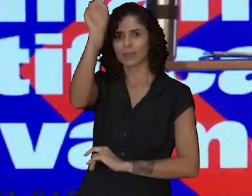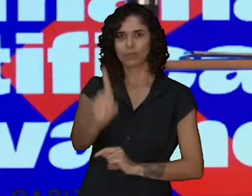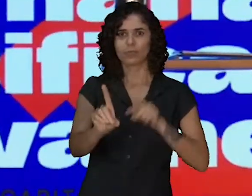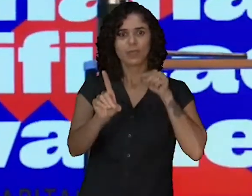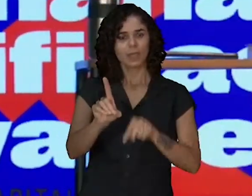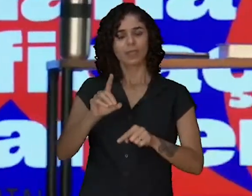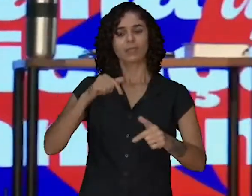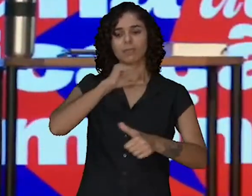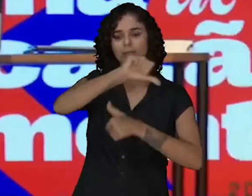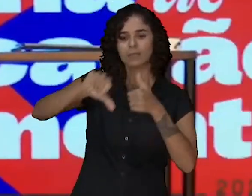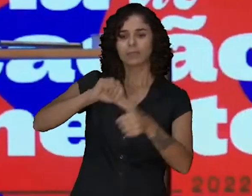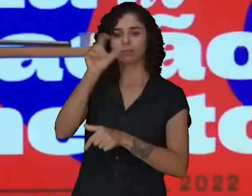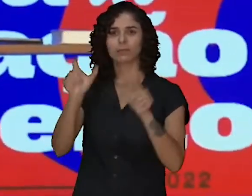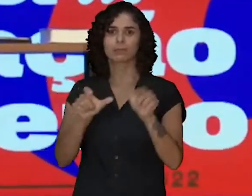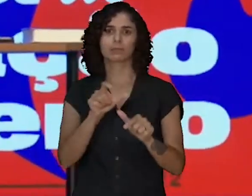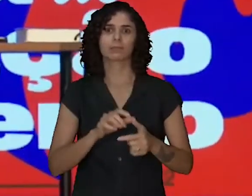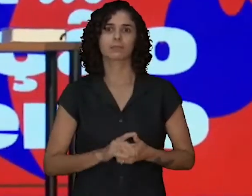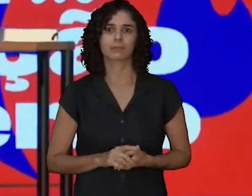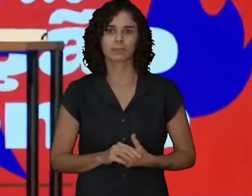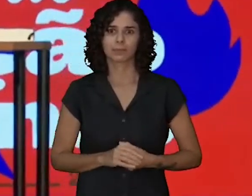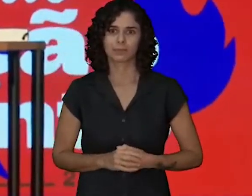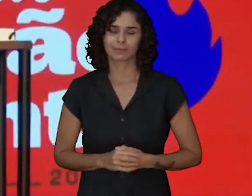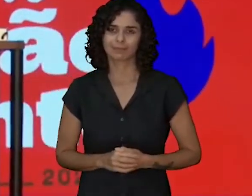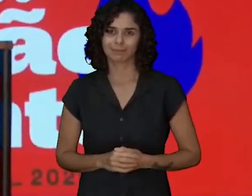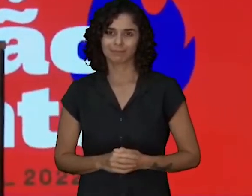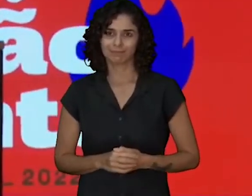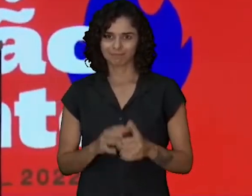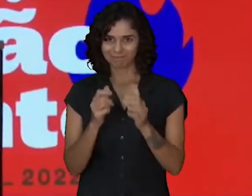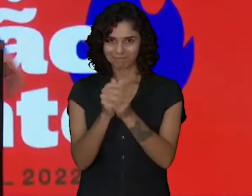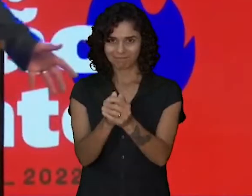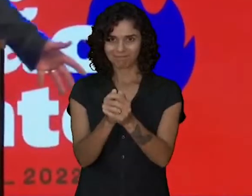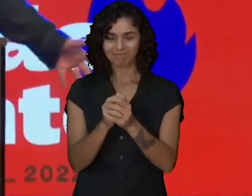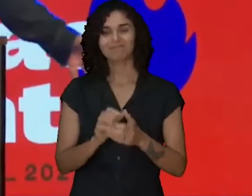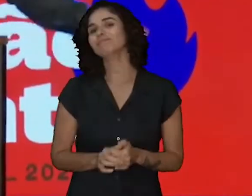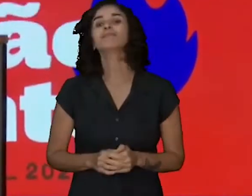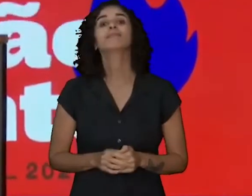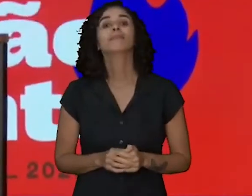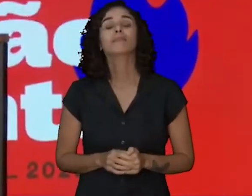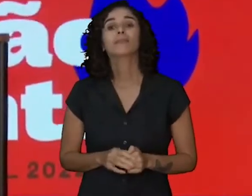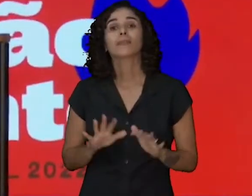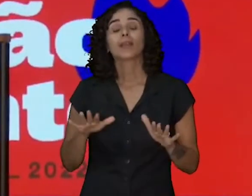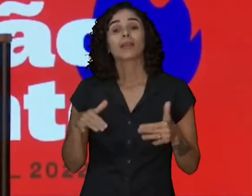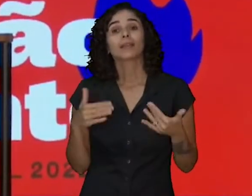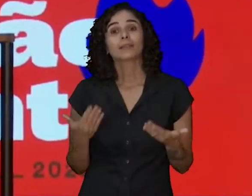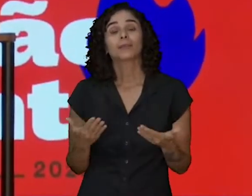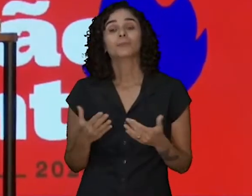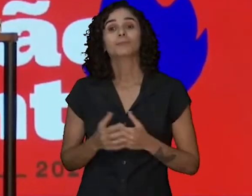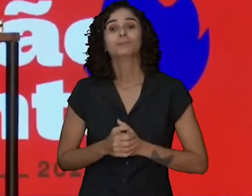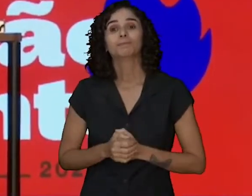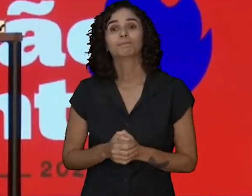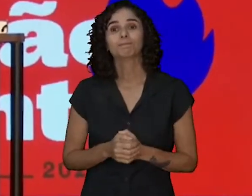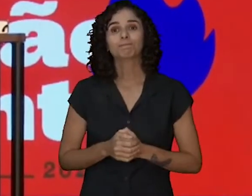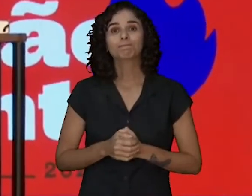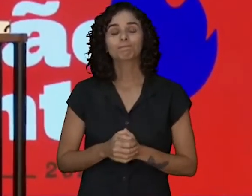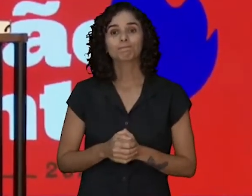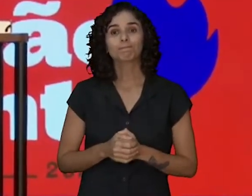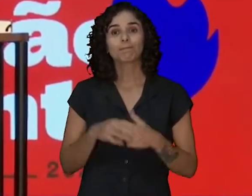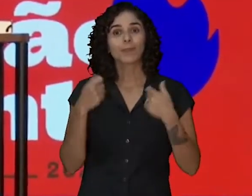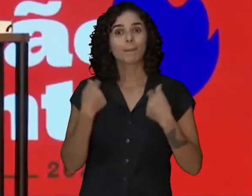dia da sua vida. Amém? E por último, o que vai nos manter nesse trilho? Tendo os